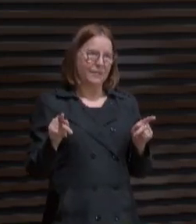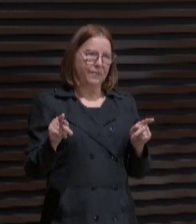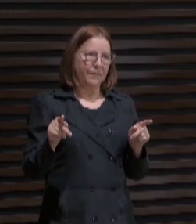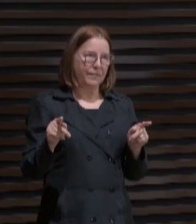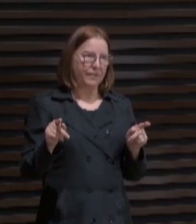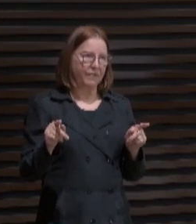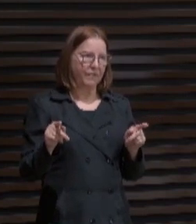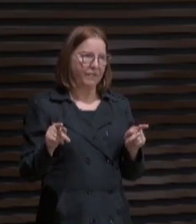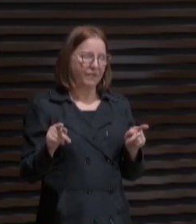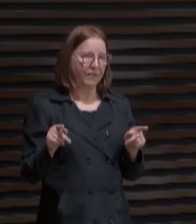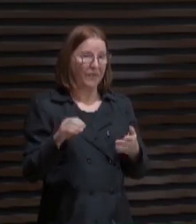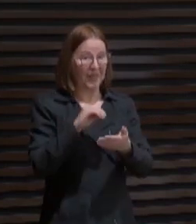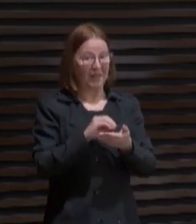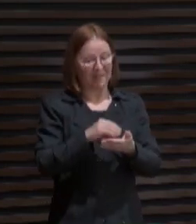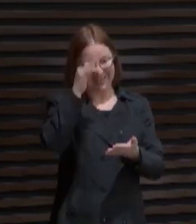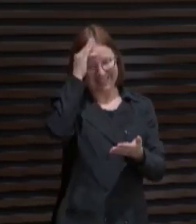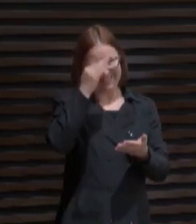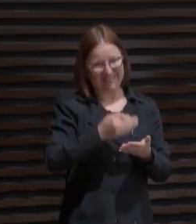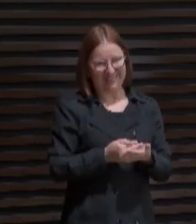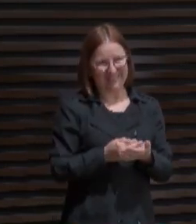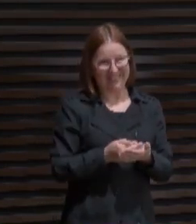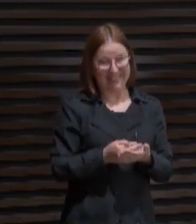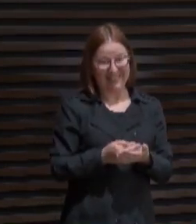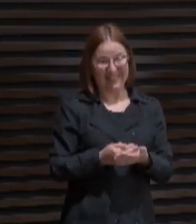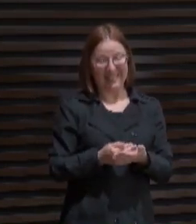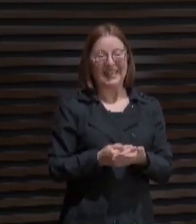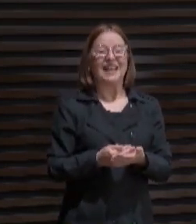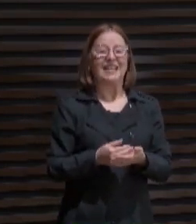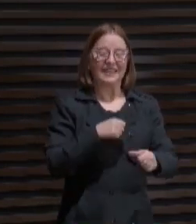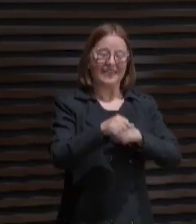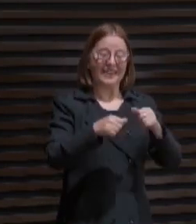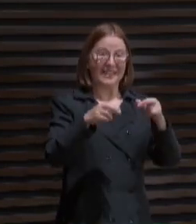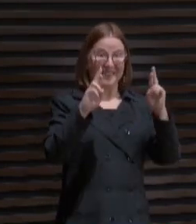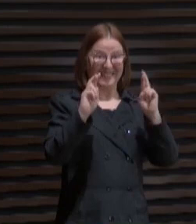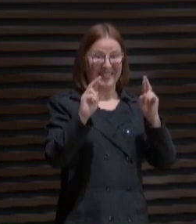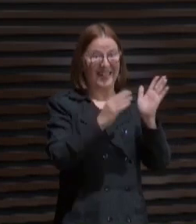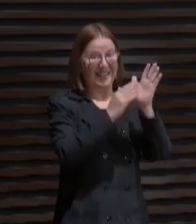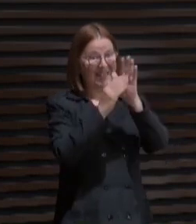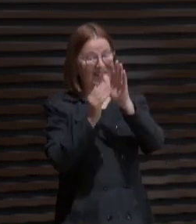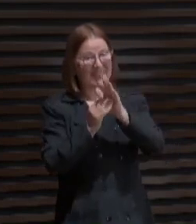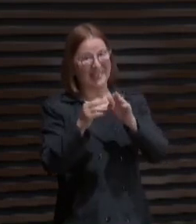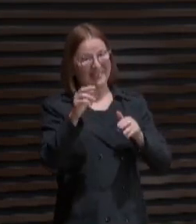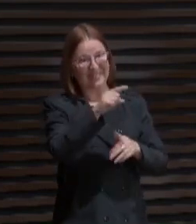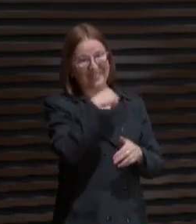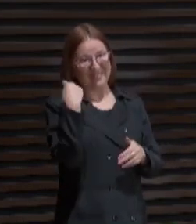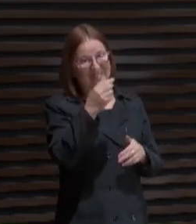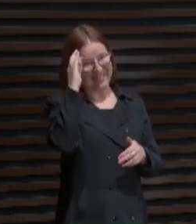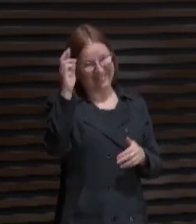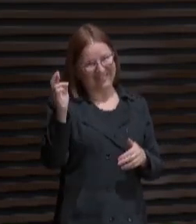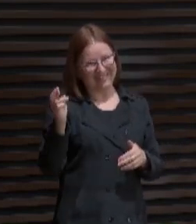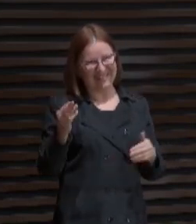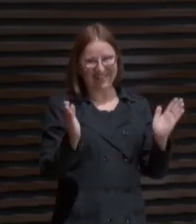e a falta de fé em esperança. Louvado seja o nosso Senhor Jesus. Vamos orar?